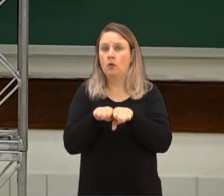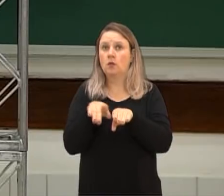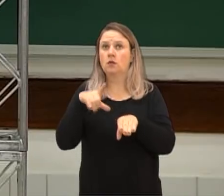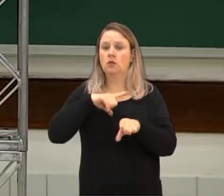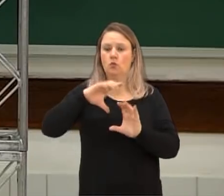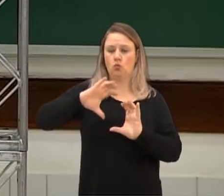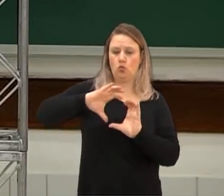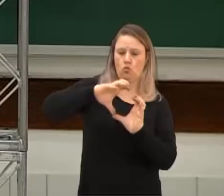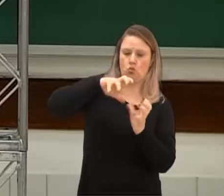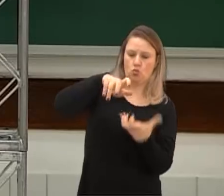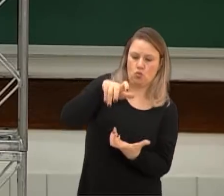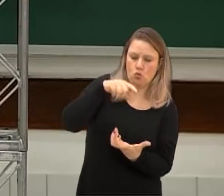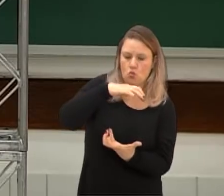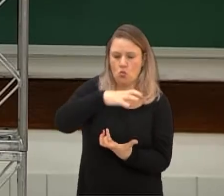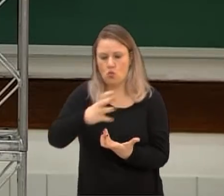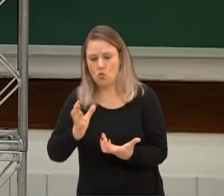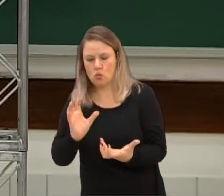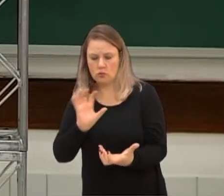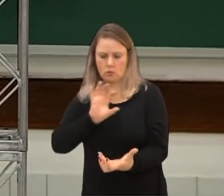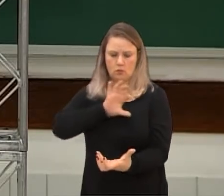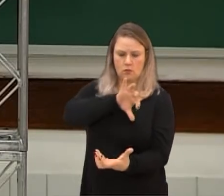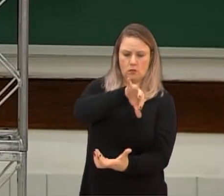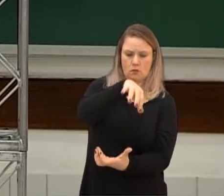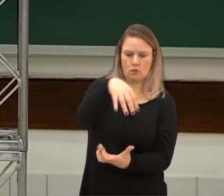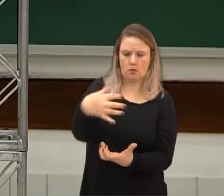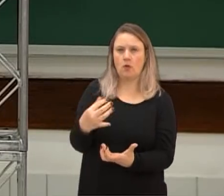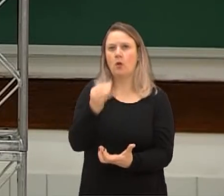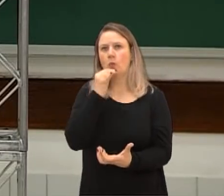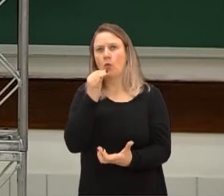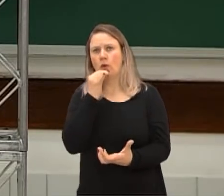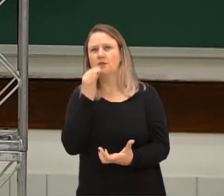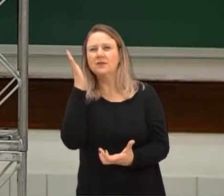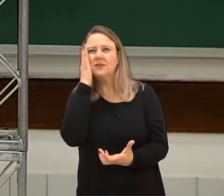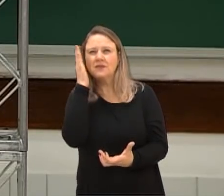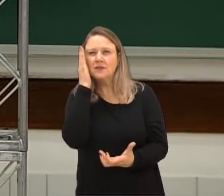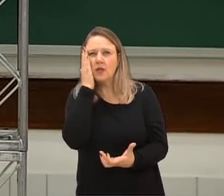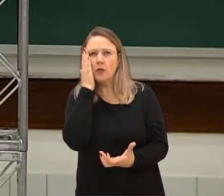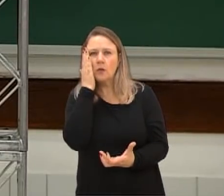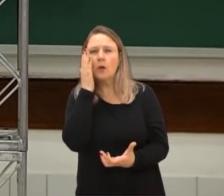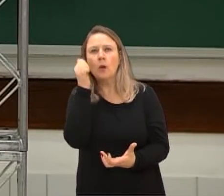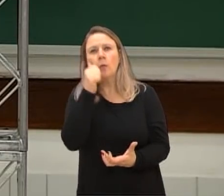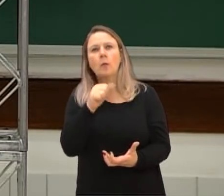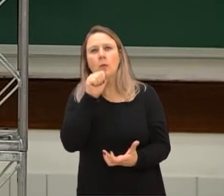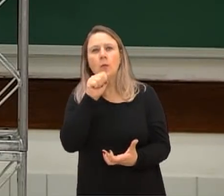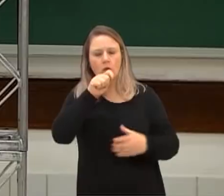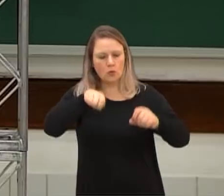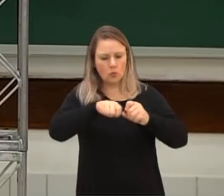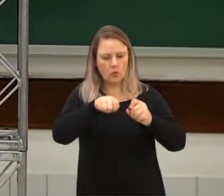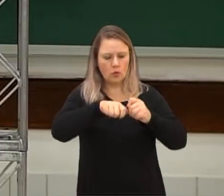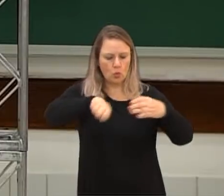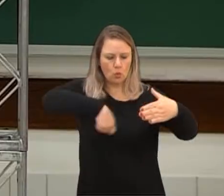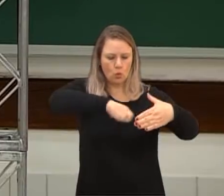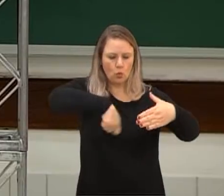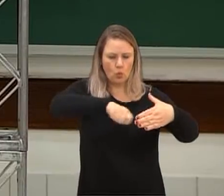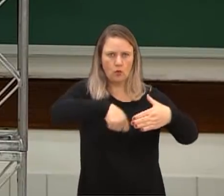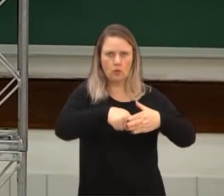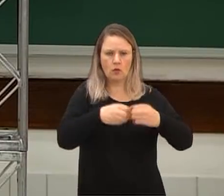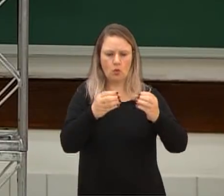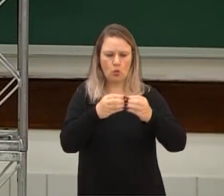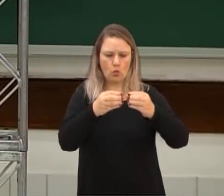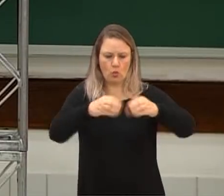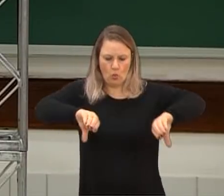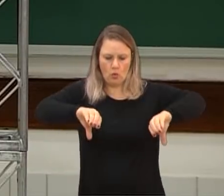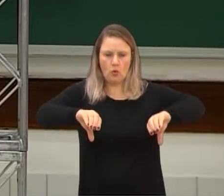ela como se fosse sabe quando a mãe cozinha ovo e você vai descascar o ovo para ela? Quando você quebra a casquinha, ele não fica